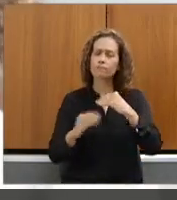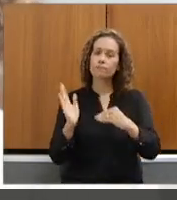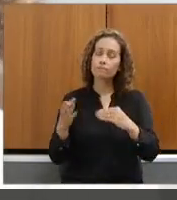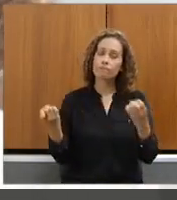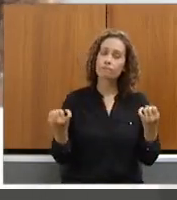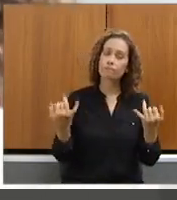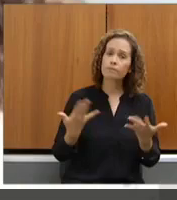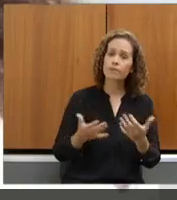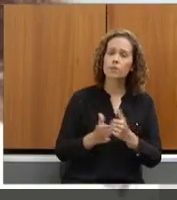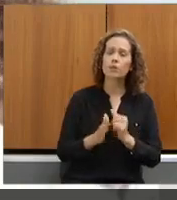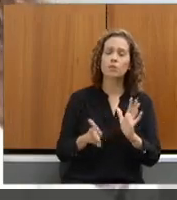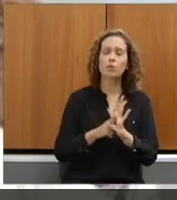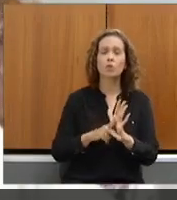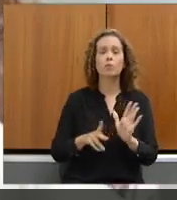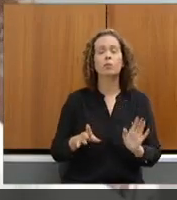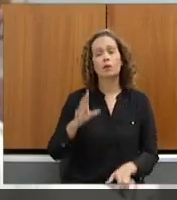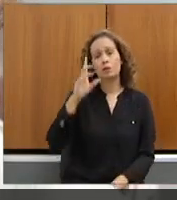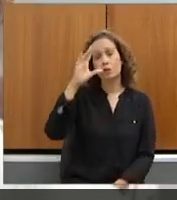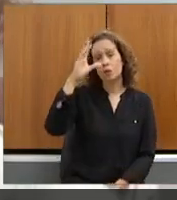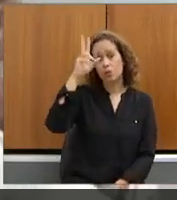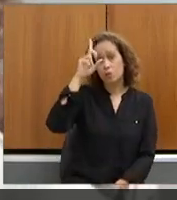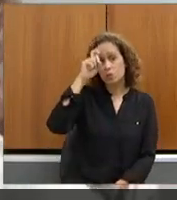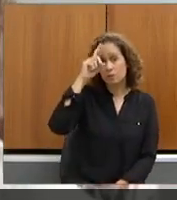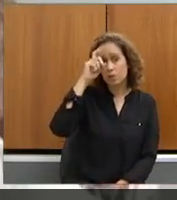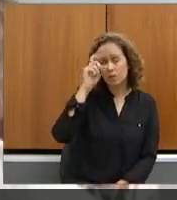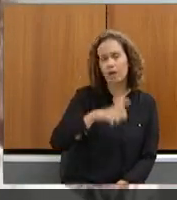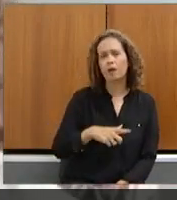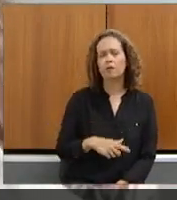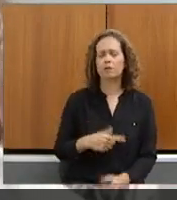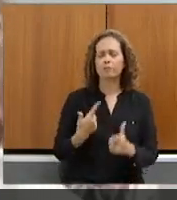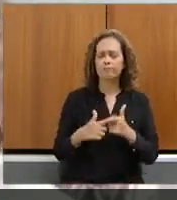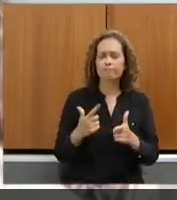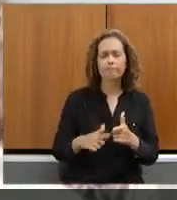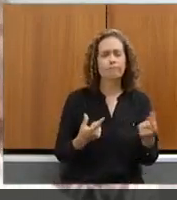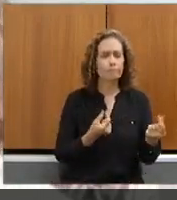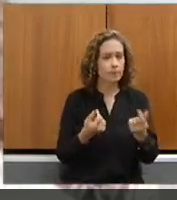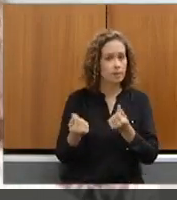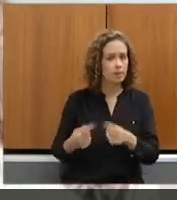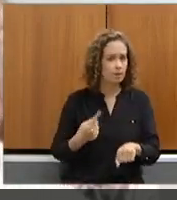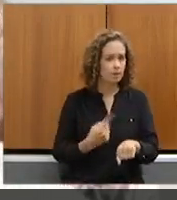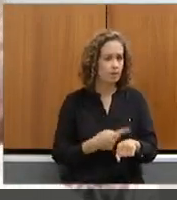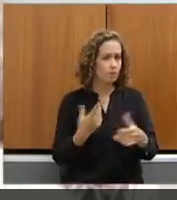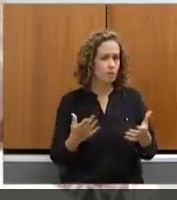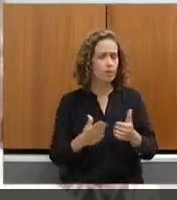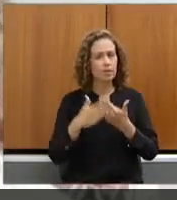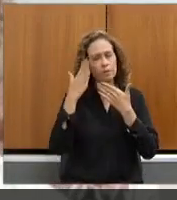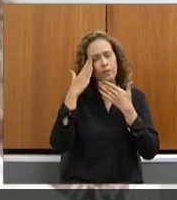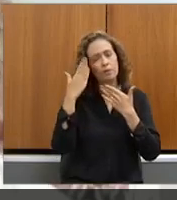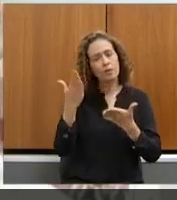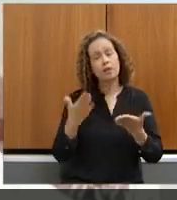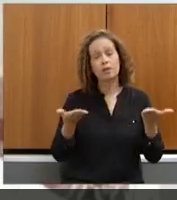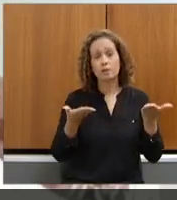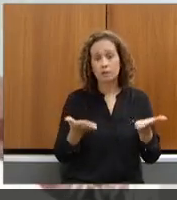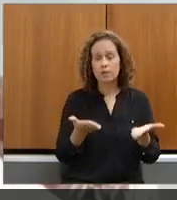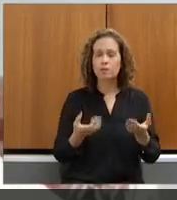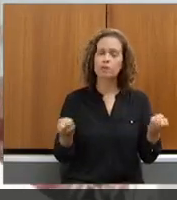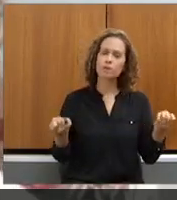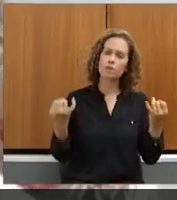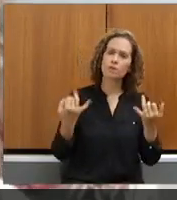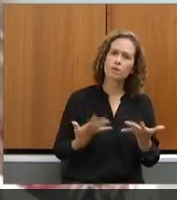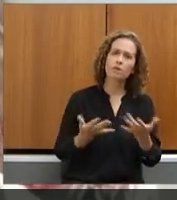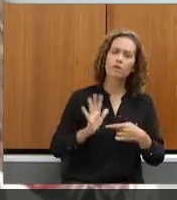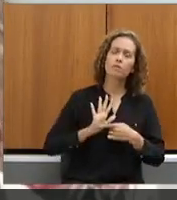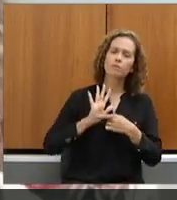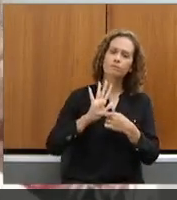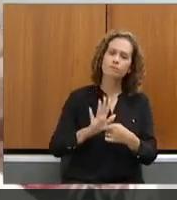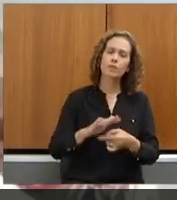palavras são destinadas para os hospitais estão em grave crise financeira neste momento muito obrigado era isso que eu queria é